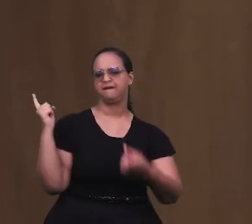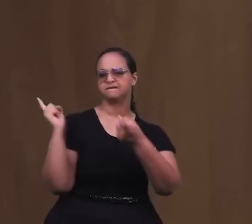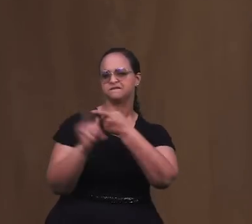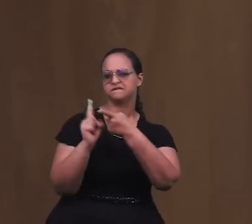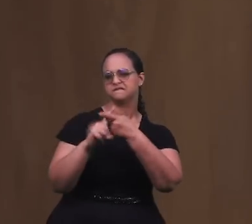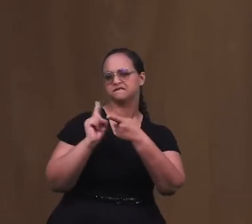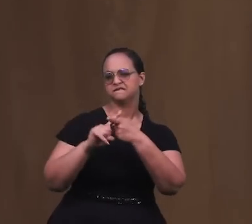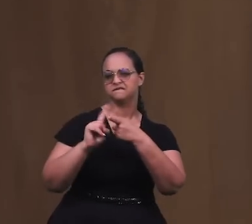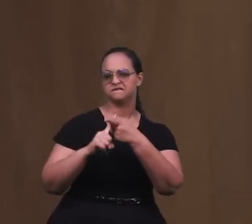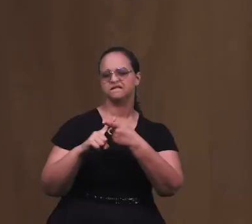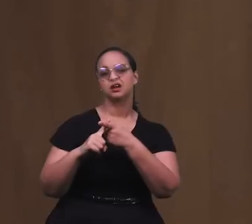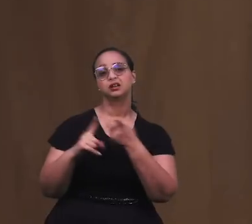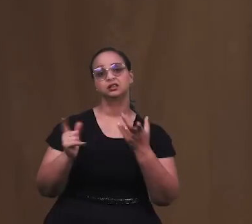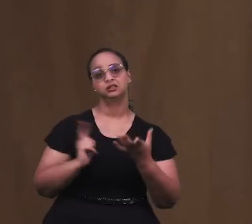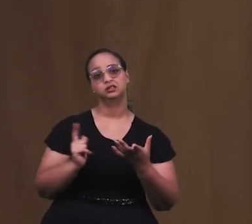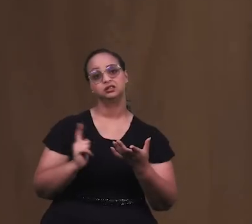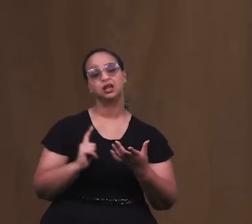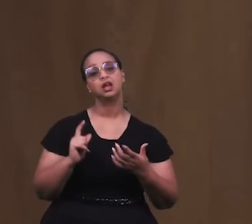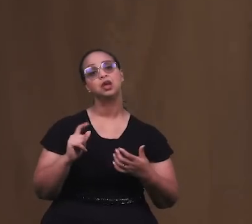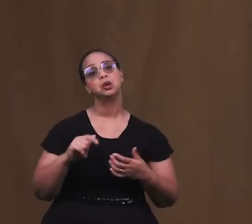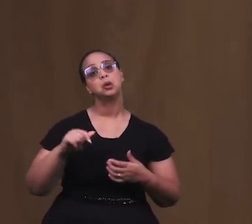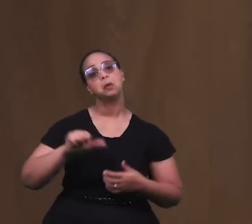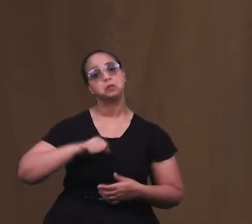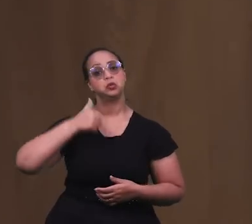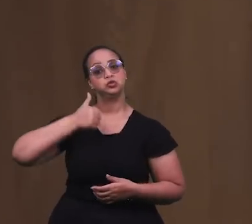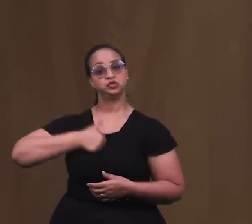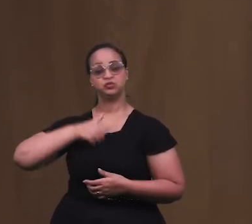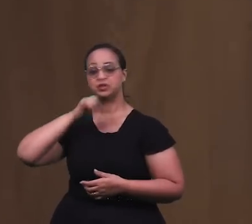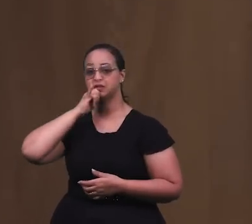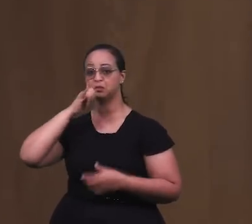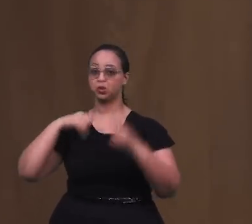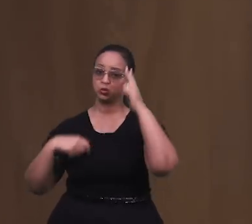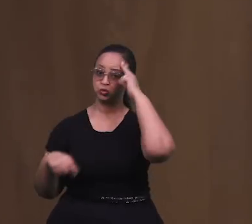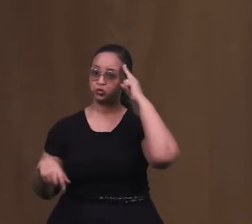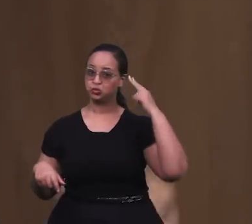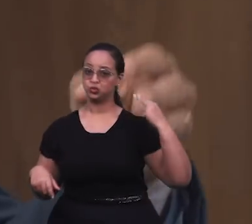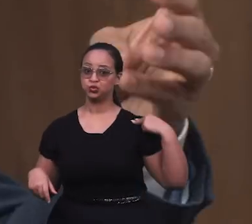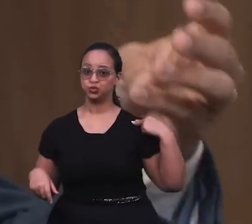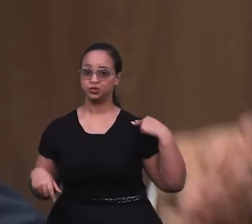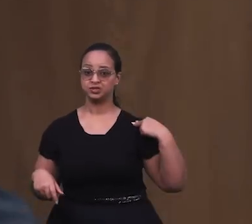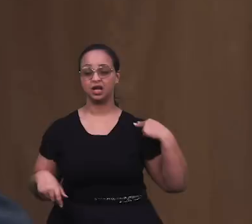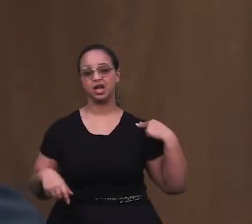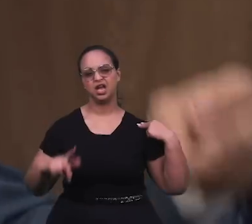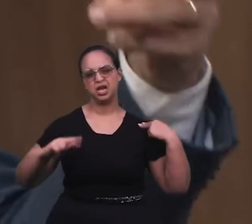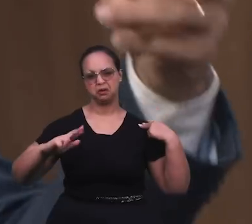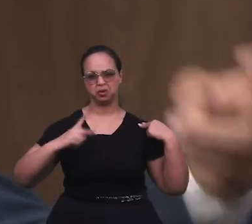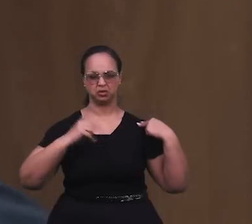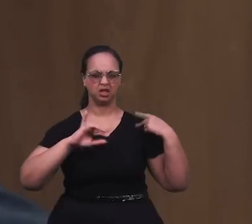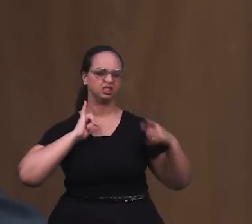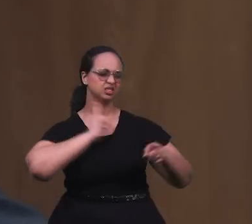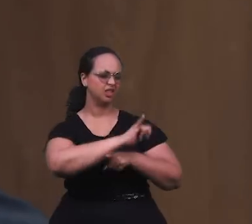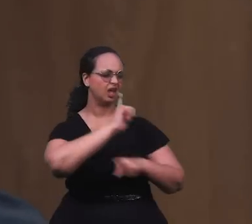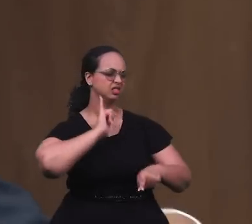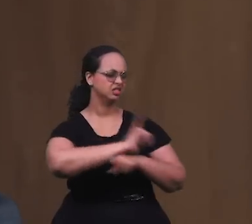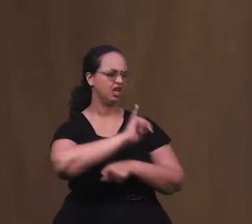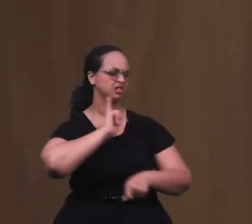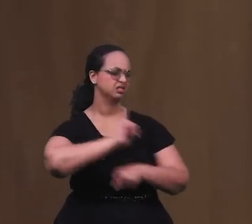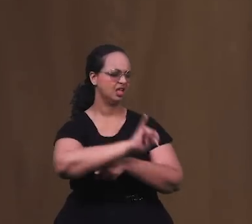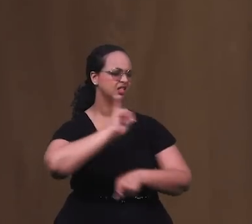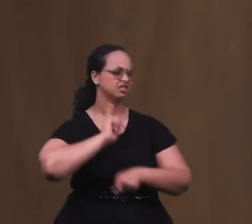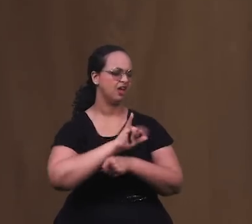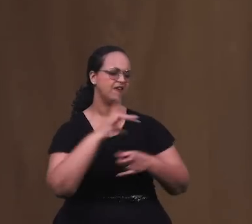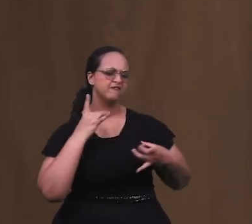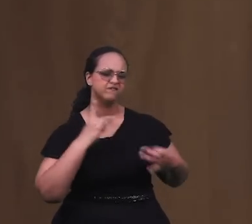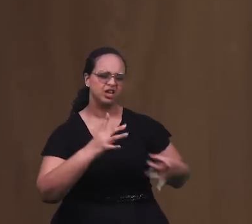exemplo positivo, por exemplo, aqui, que é a história de José. José foi traído pelos irmãos, vendido pelos irmãos, passou